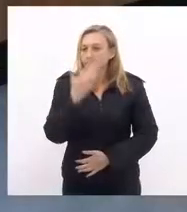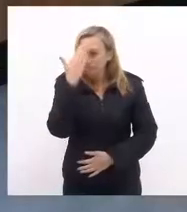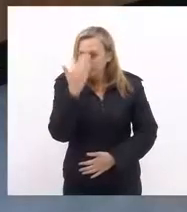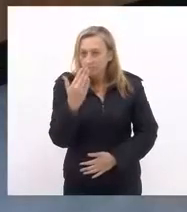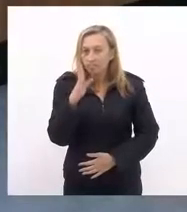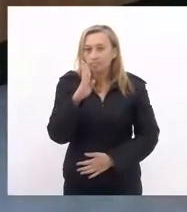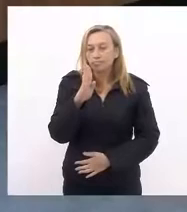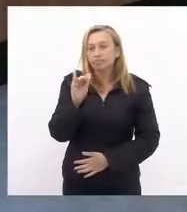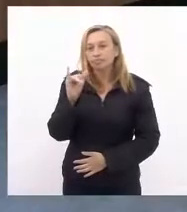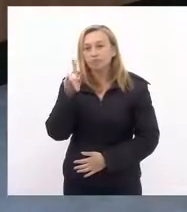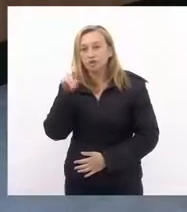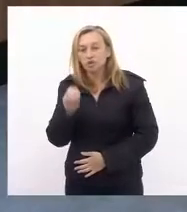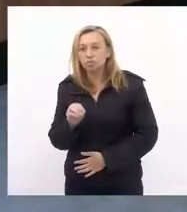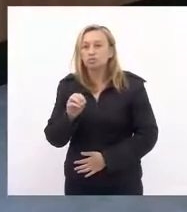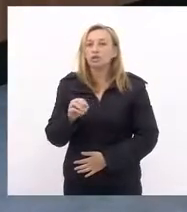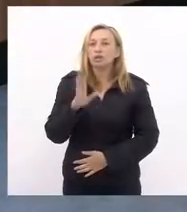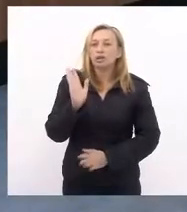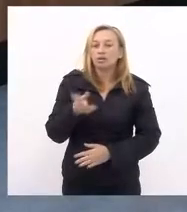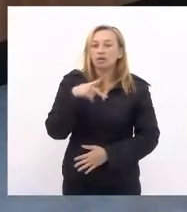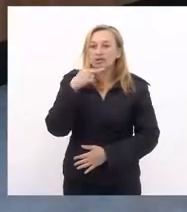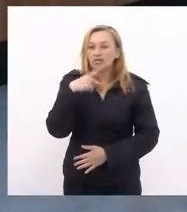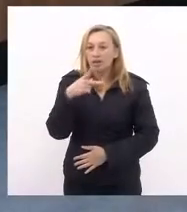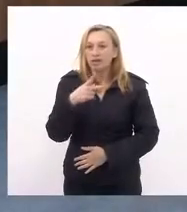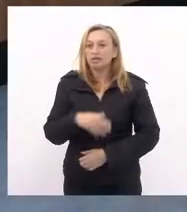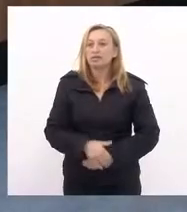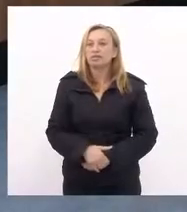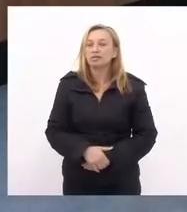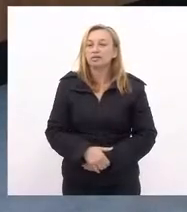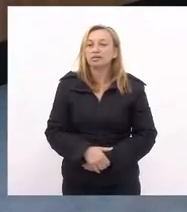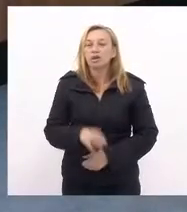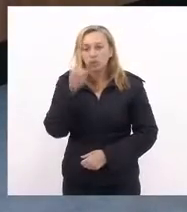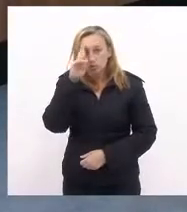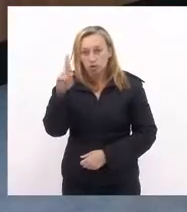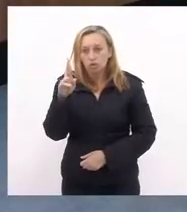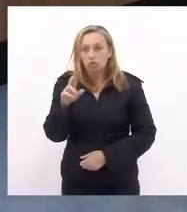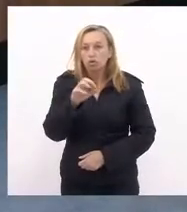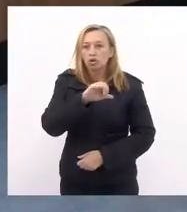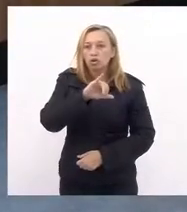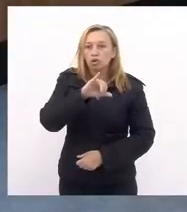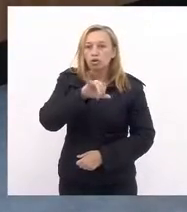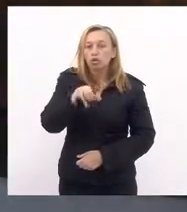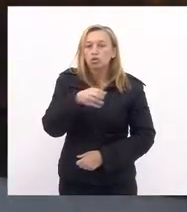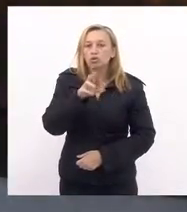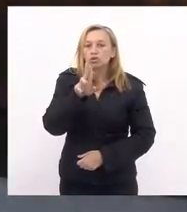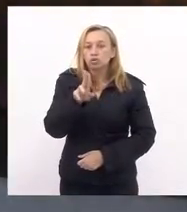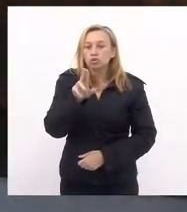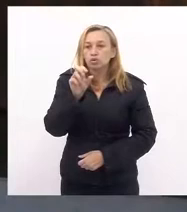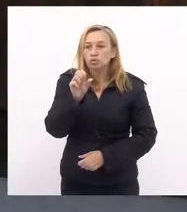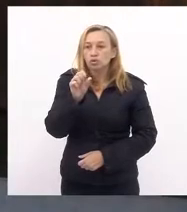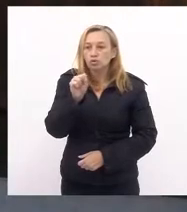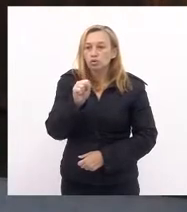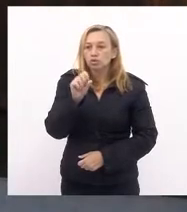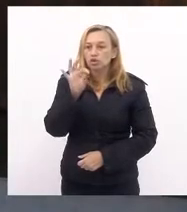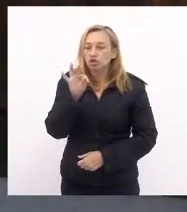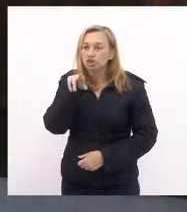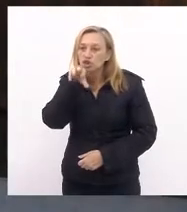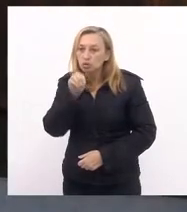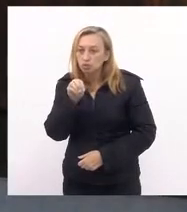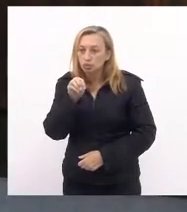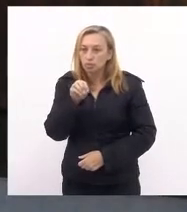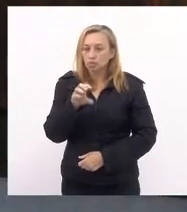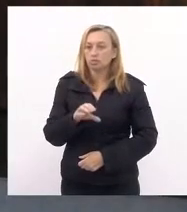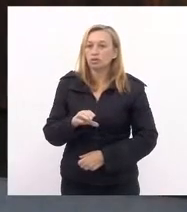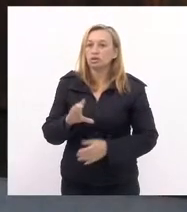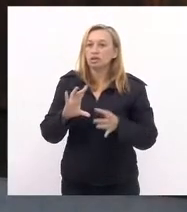Obrigada, Bispo Célio. Passa a palavra agora ao senhor Justino Carvalho Neto, superintendente da promoção